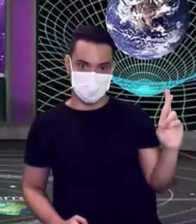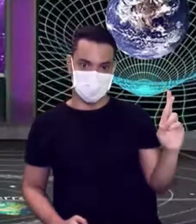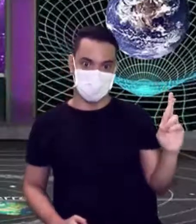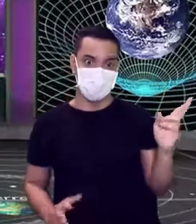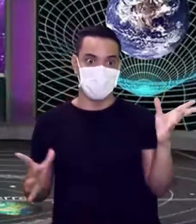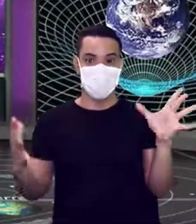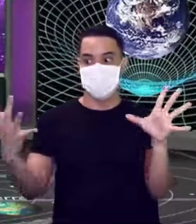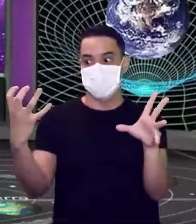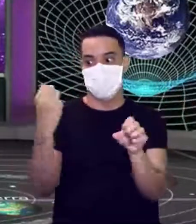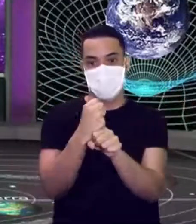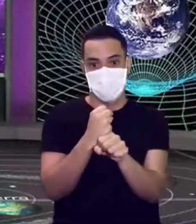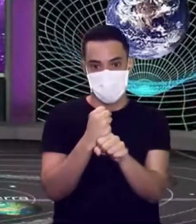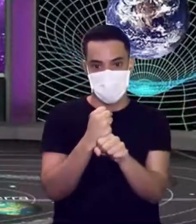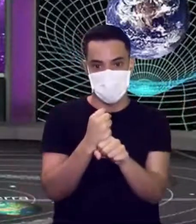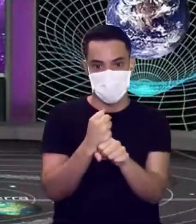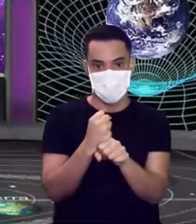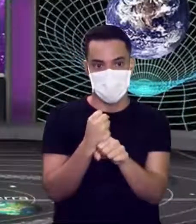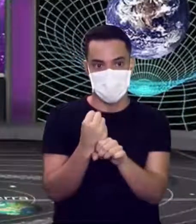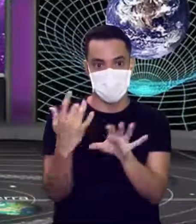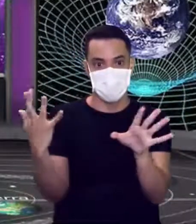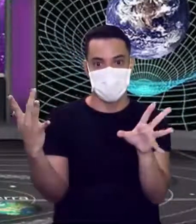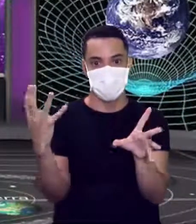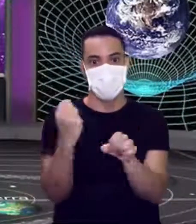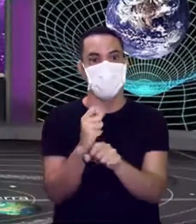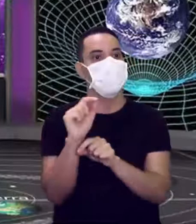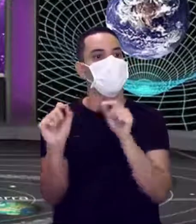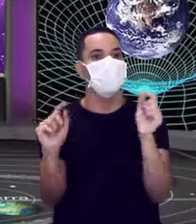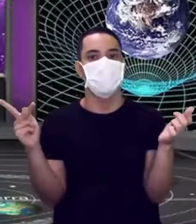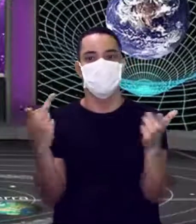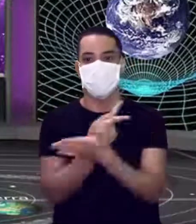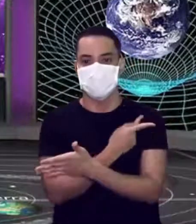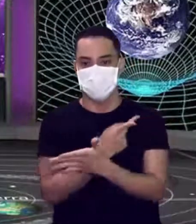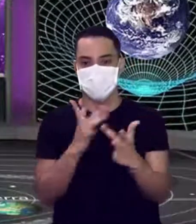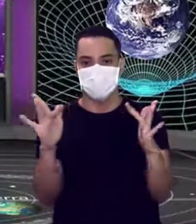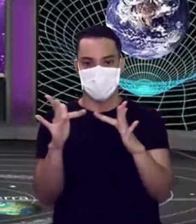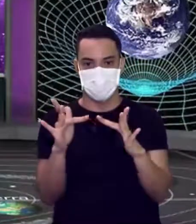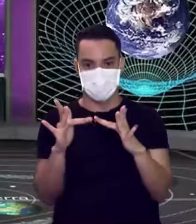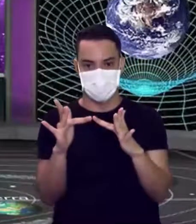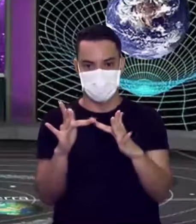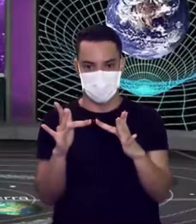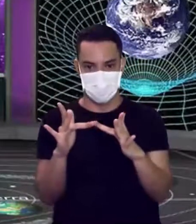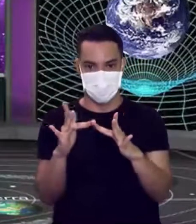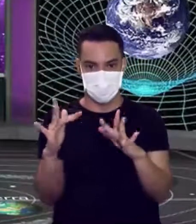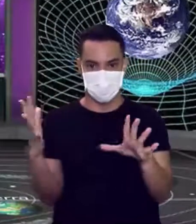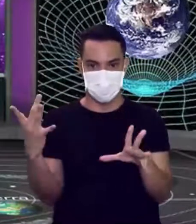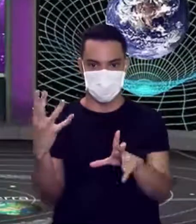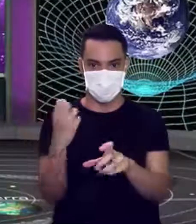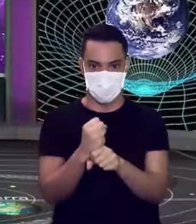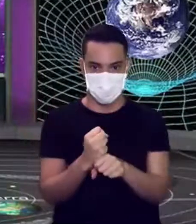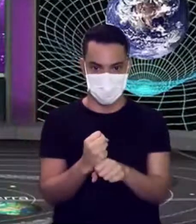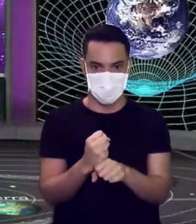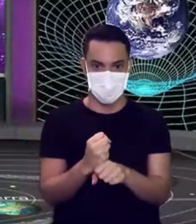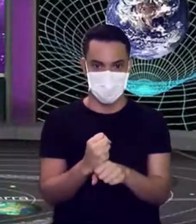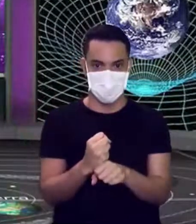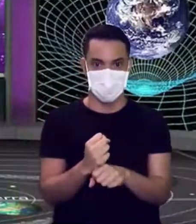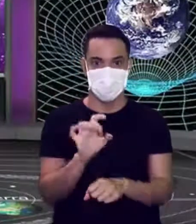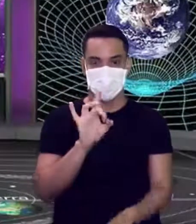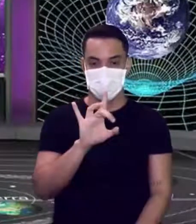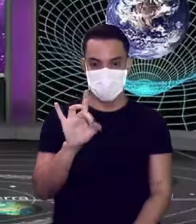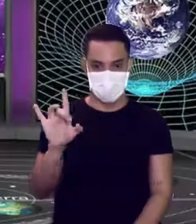Vamos somar. O que vai acontecer? Por contato, gente, vai somar o dinheiro e cada uma vai sair com a